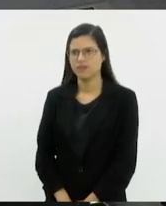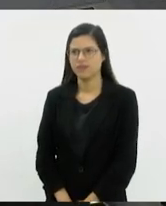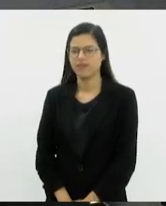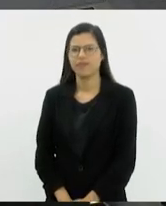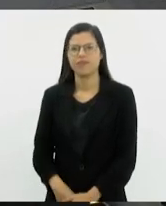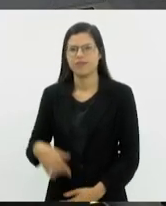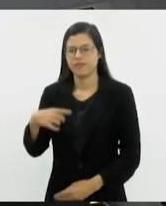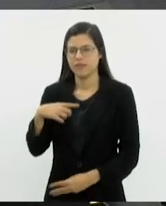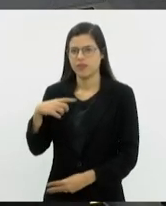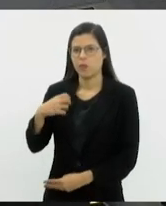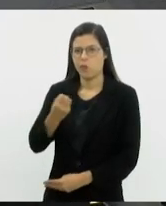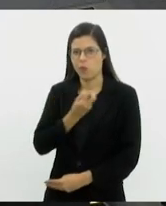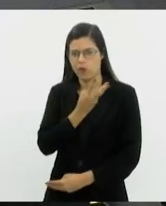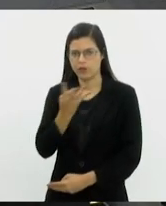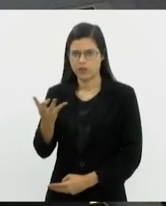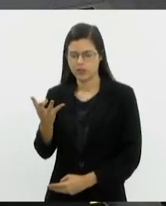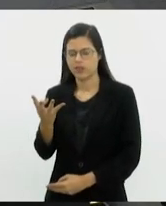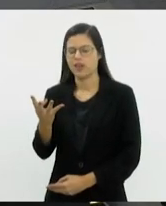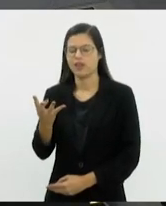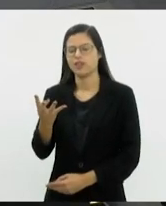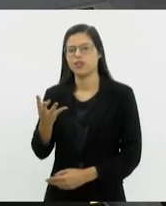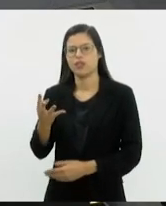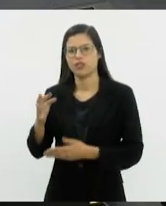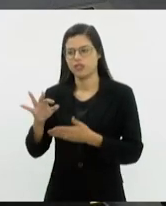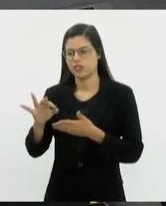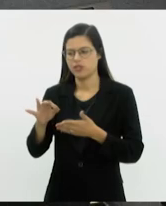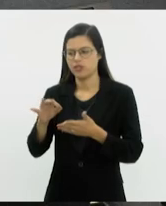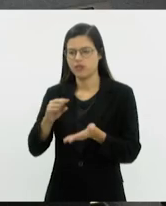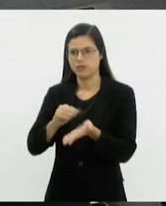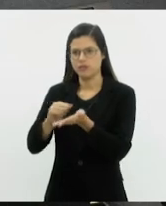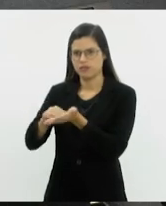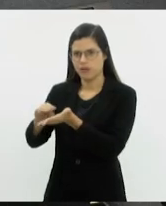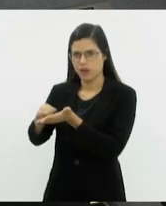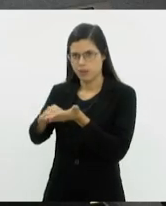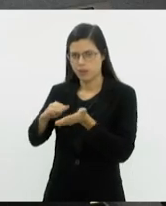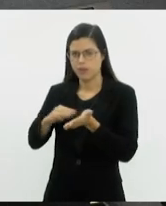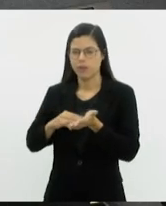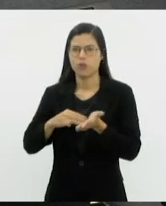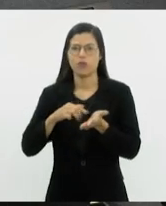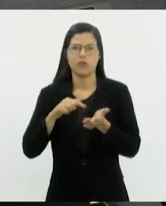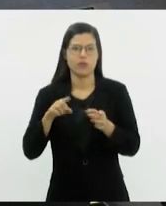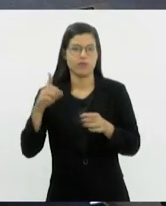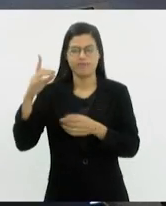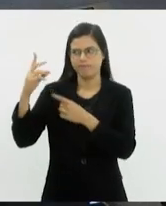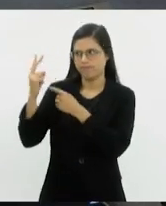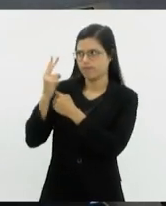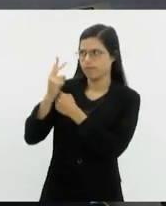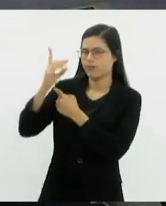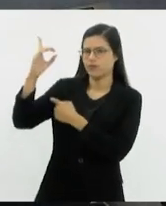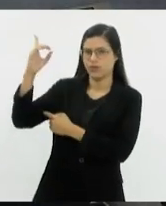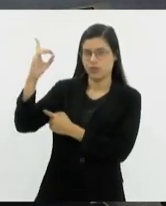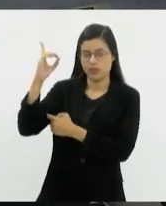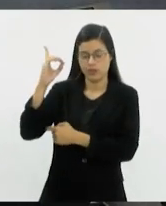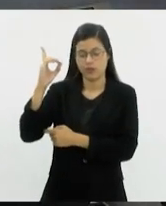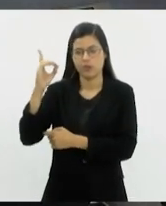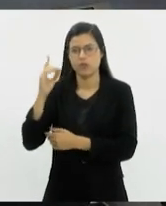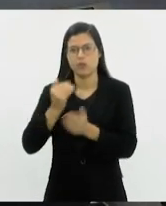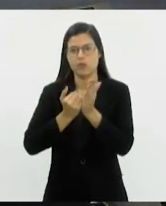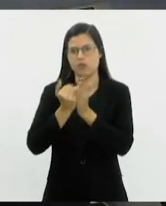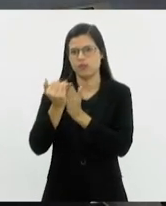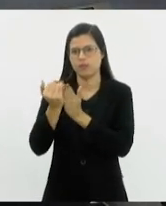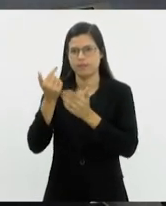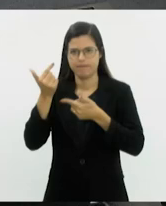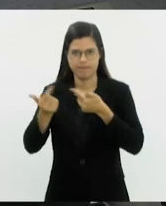Havendo o número legal e sob a proteção de Deus, iniciamos os